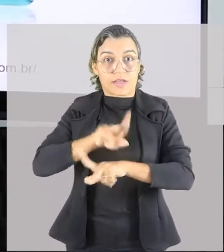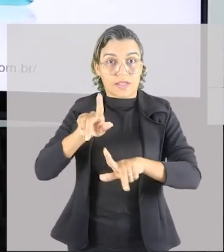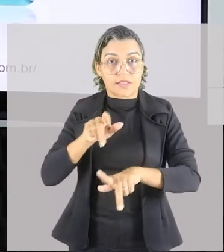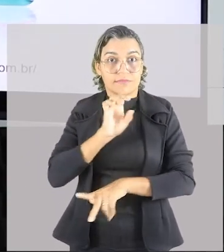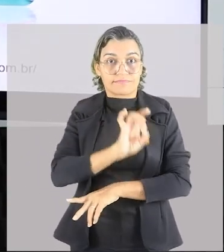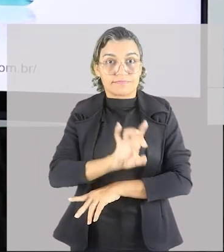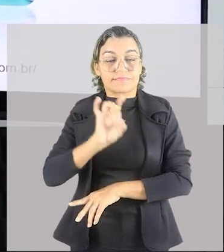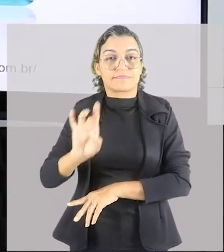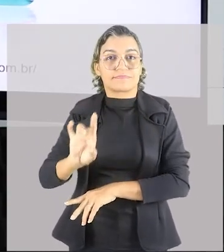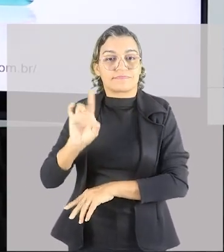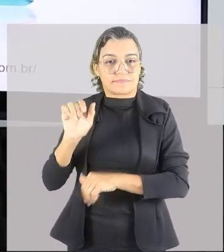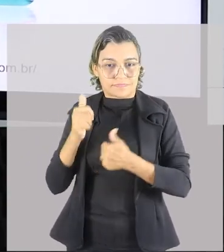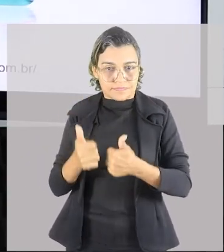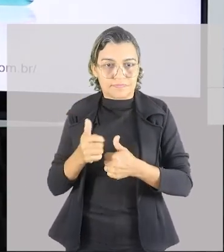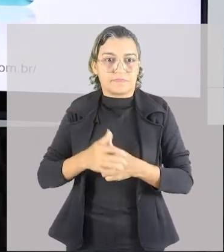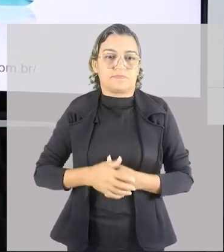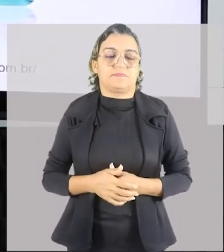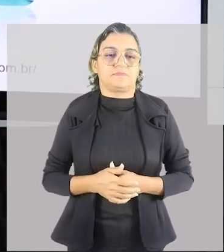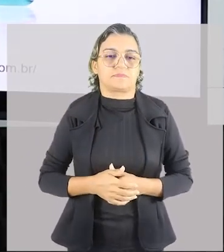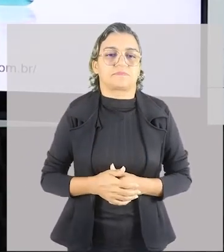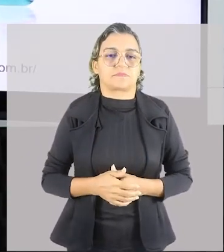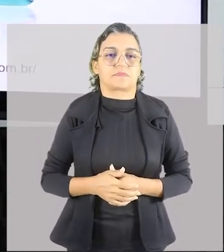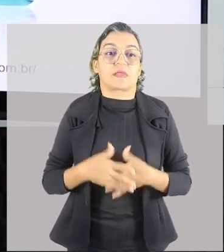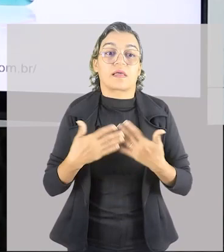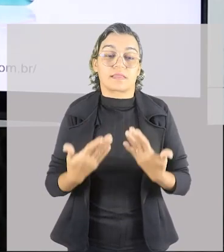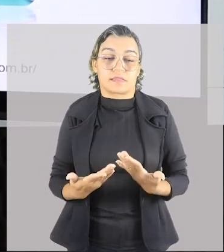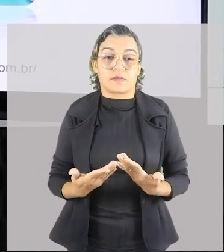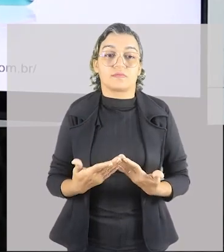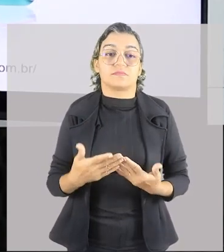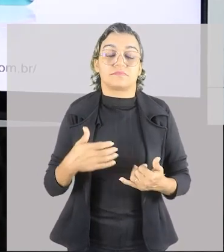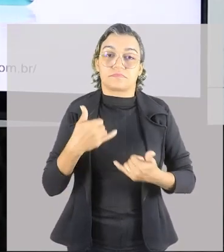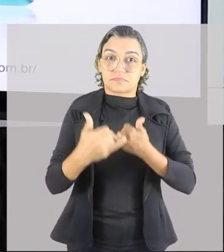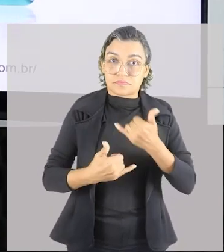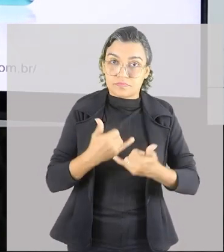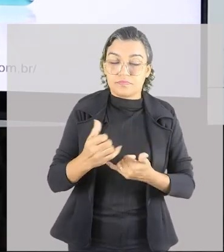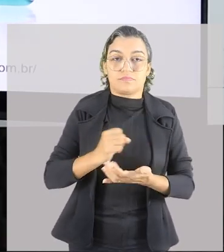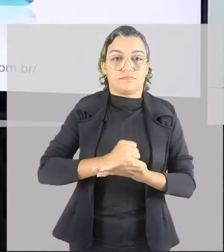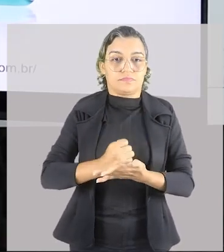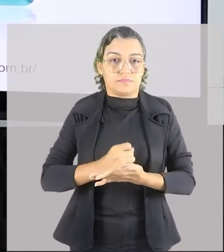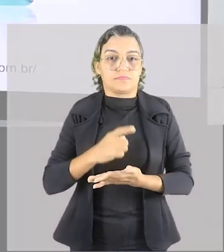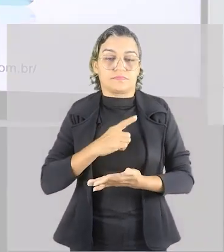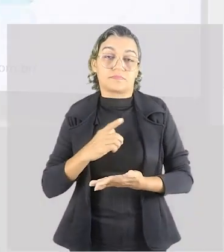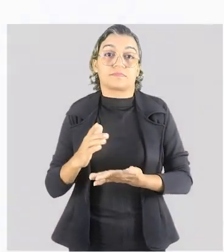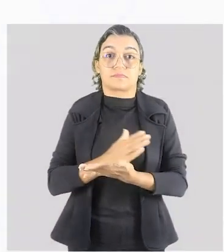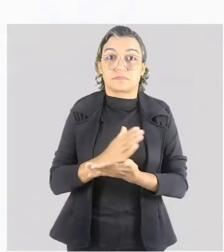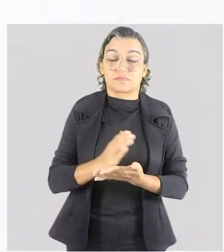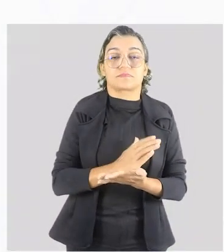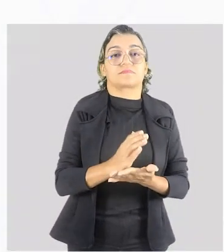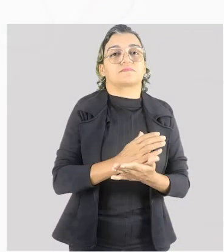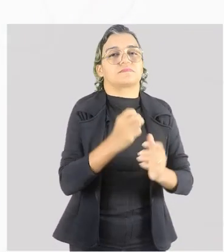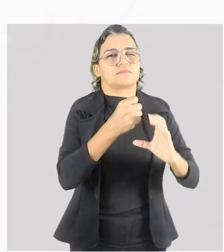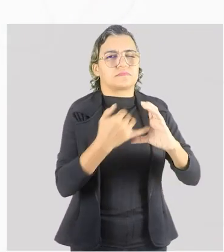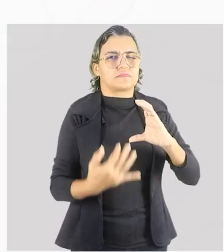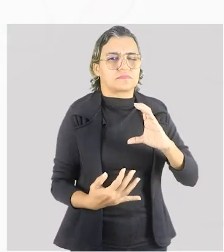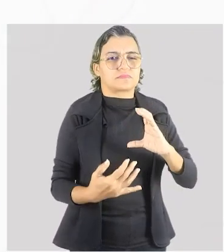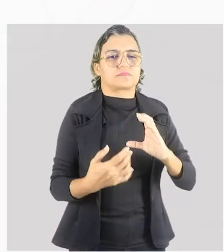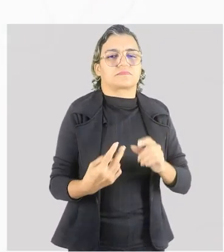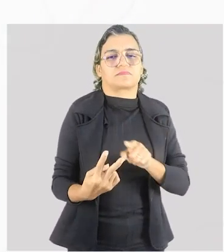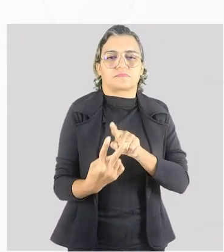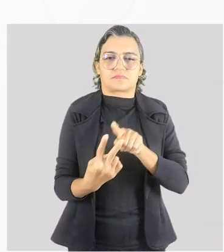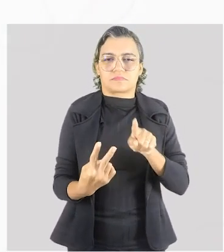nosso entendimento sobre os jogos. E aí os jogos eles têm algumas classificações. Duas delas